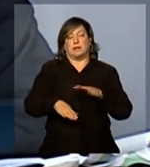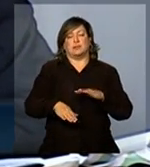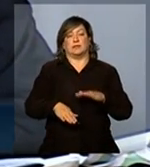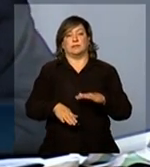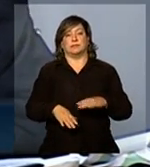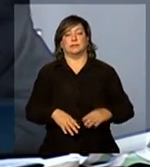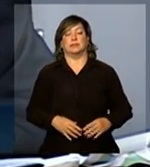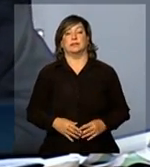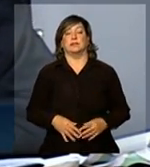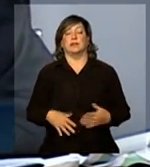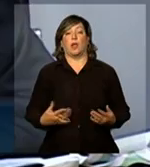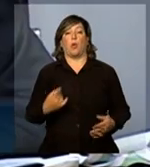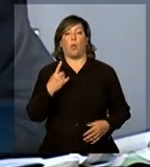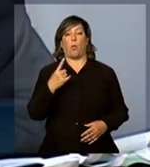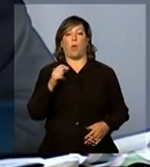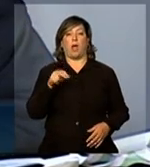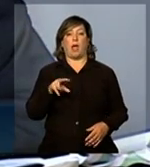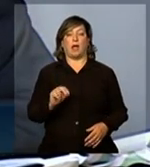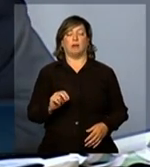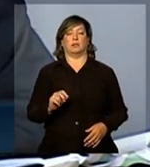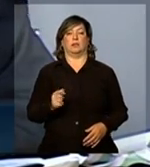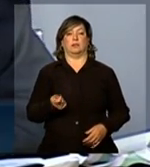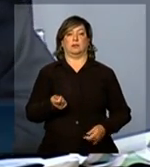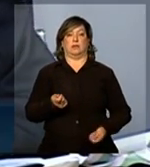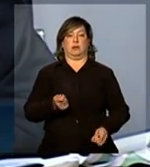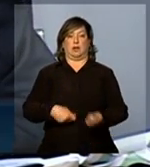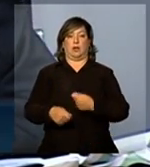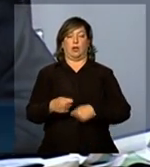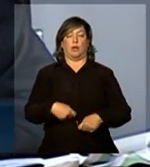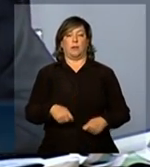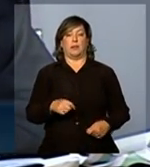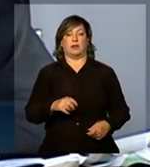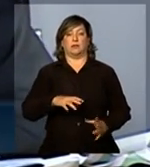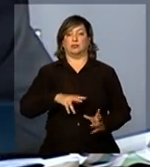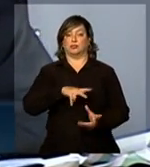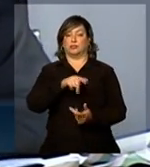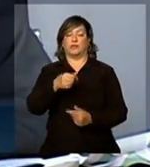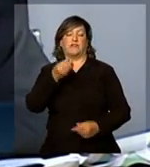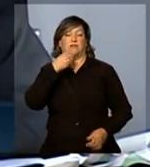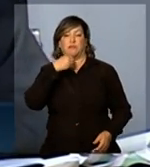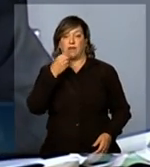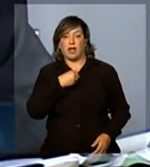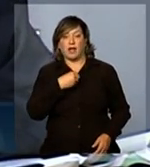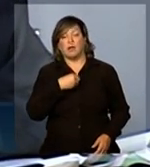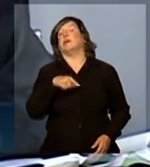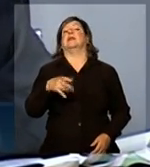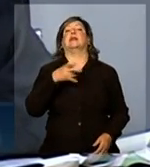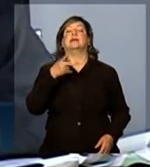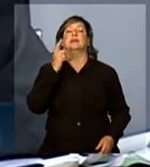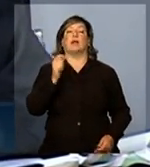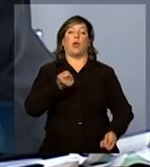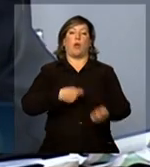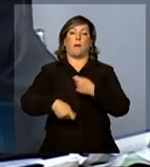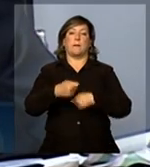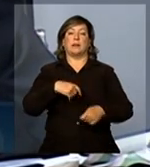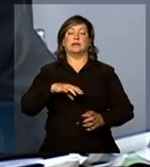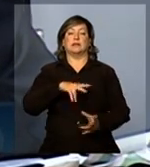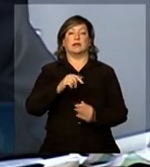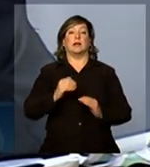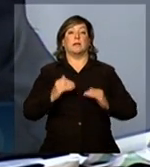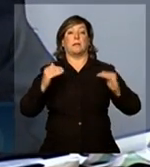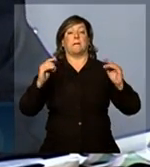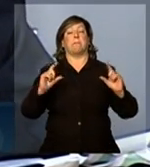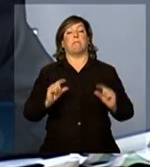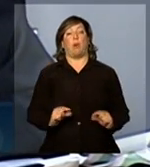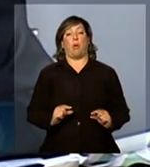num ano de economia internacional fraco, significa que o comércio internacional cresceu pouco